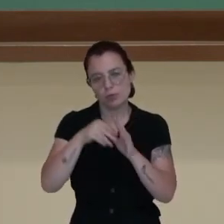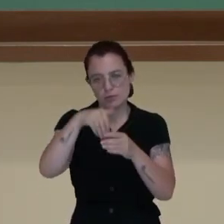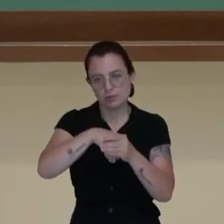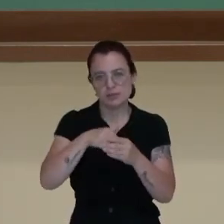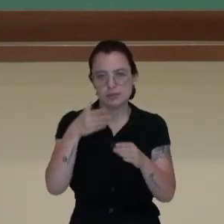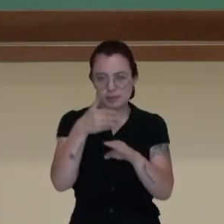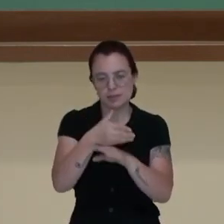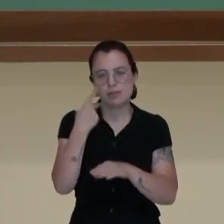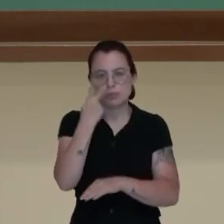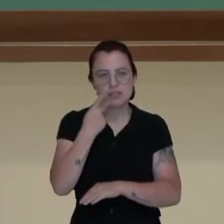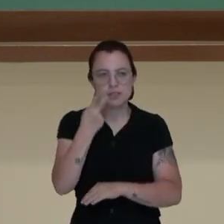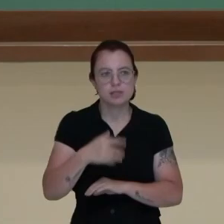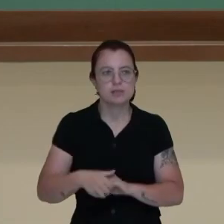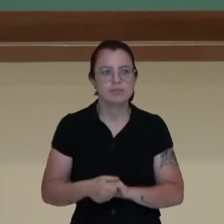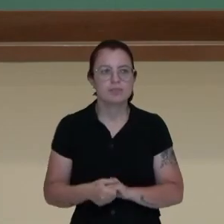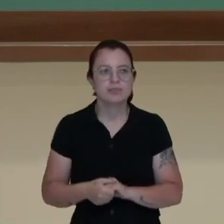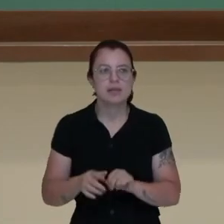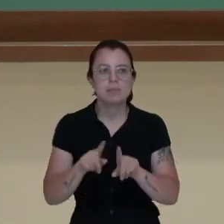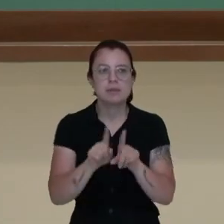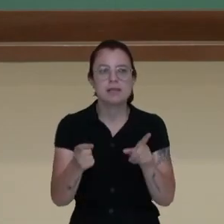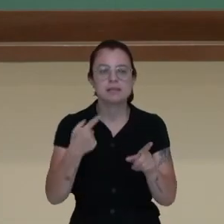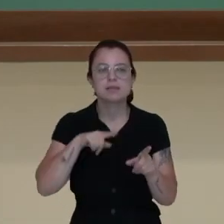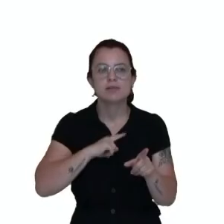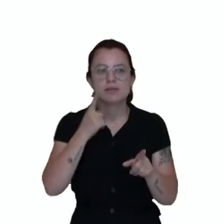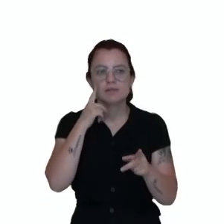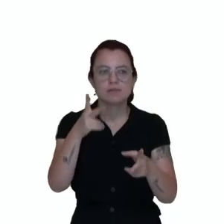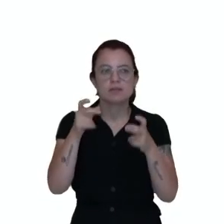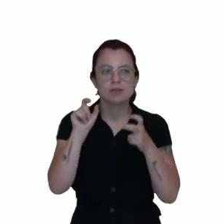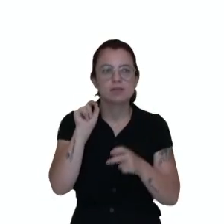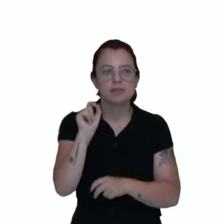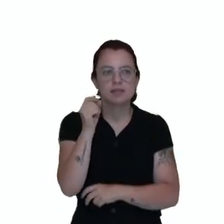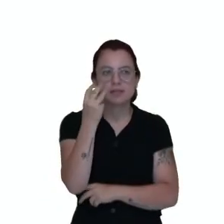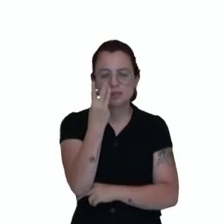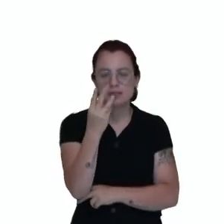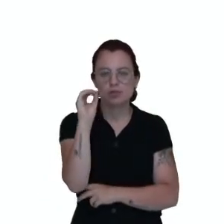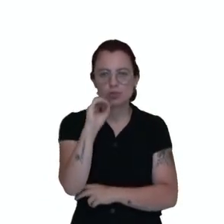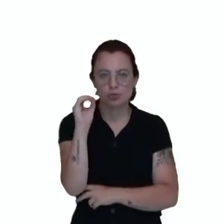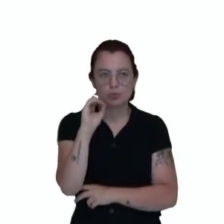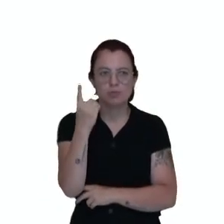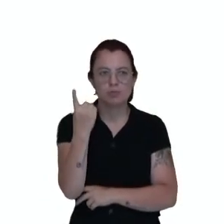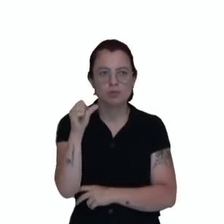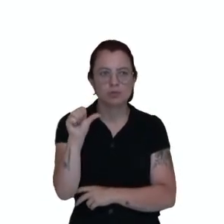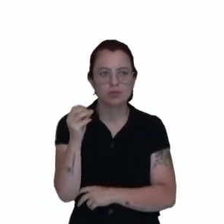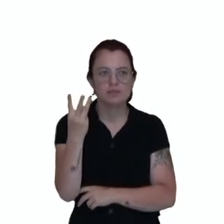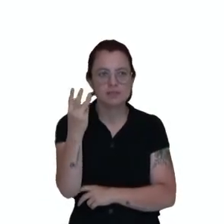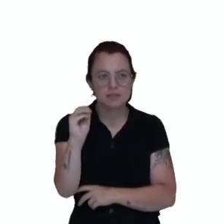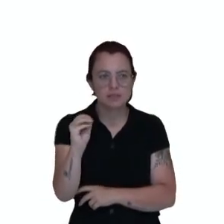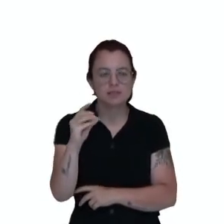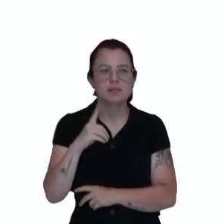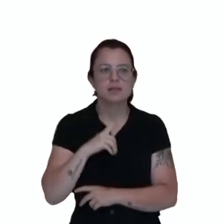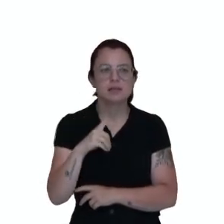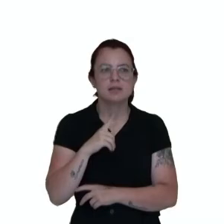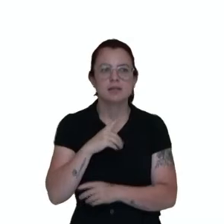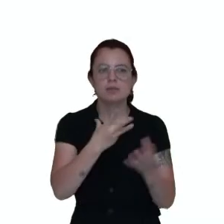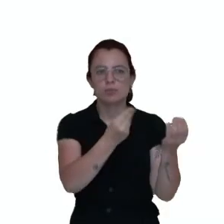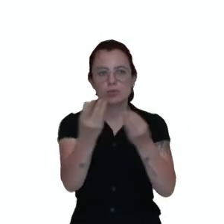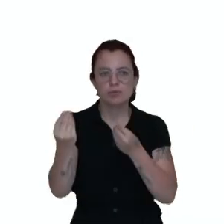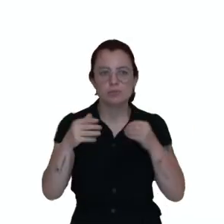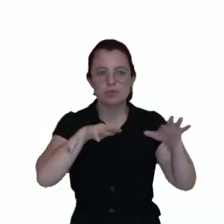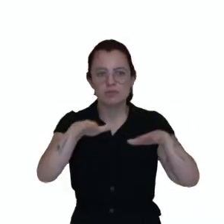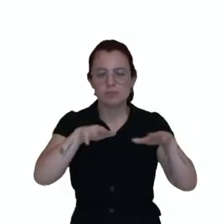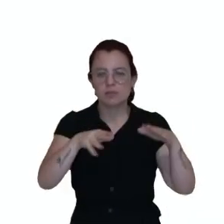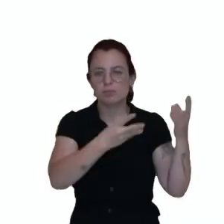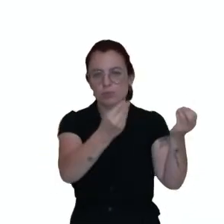No entanto, a gente vai ver que em 3 de outubro de 1930 vão ocorrer vários movimentos em